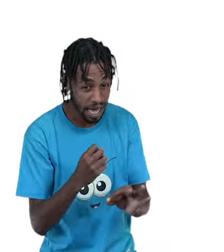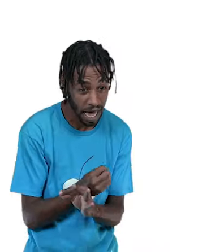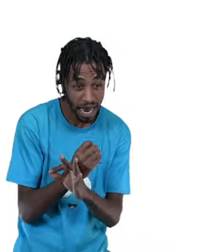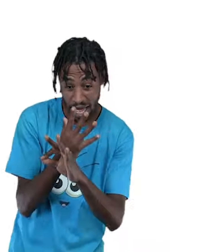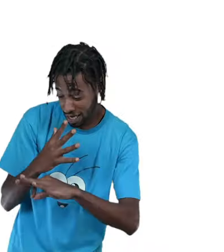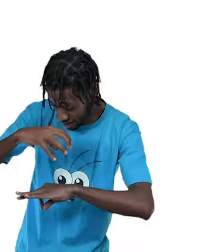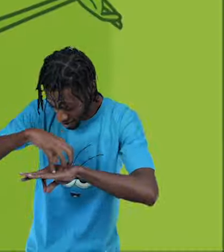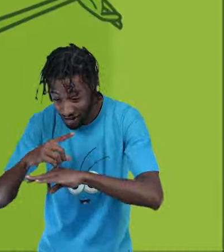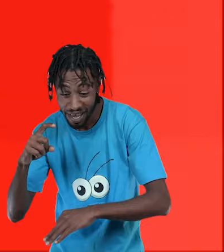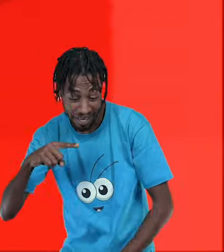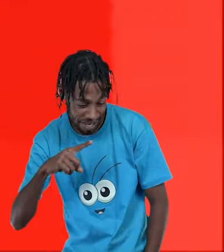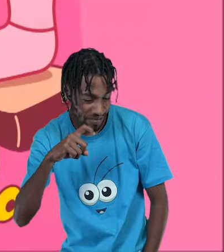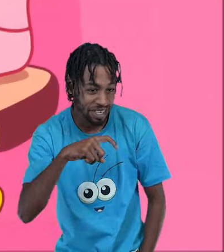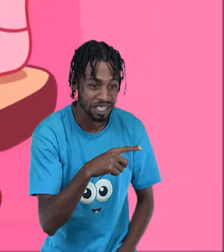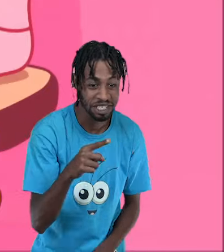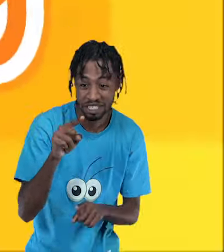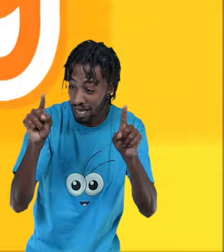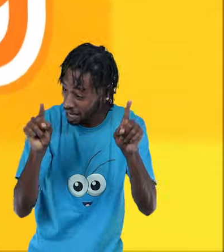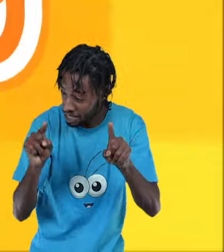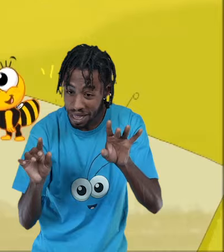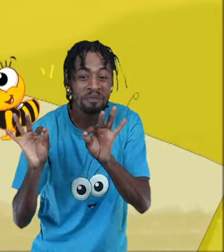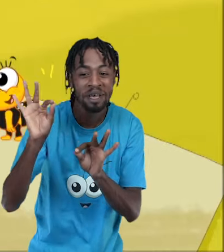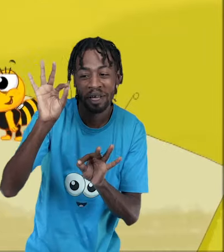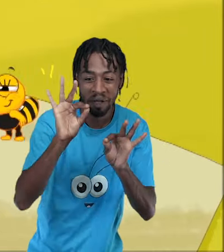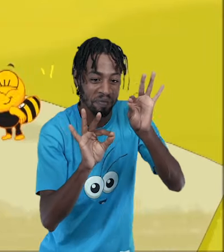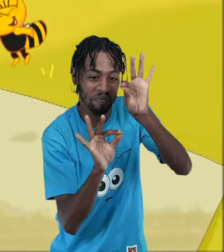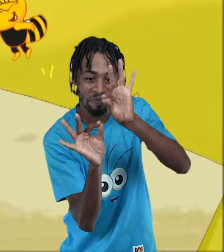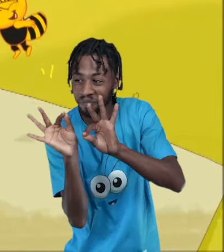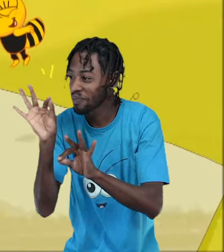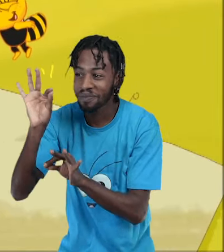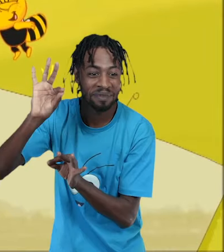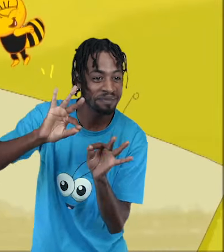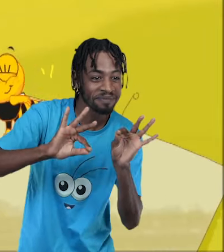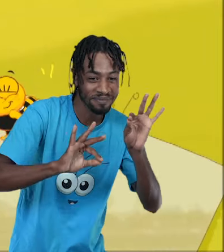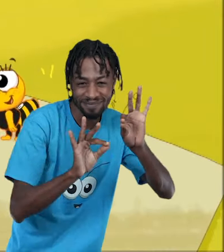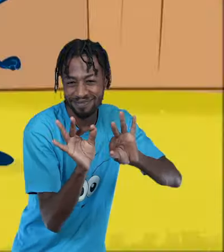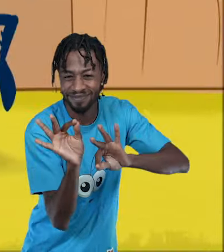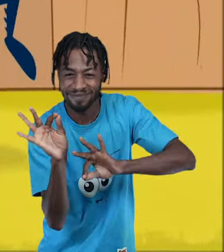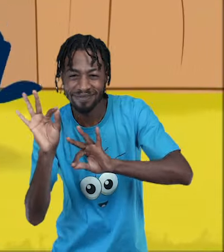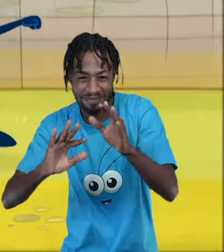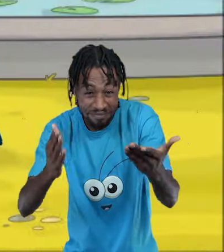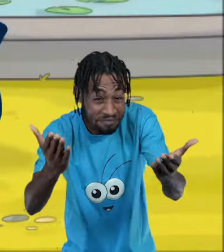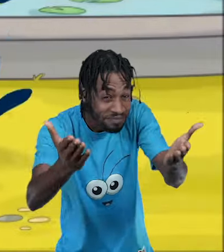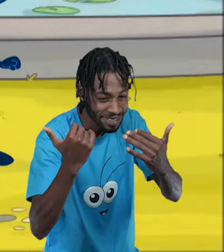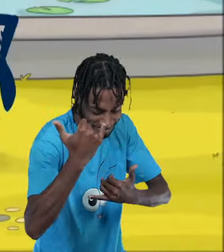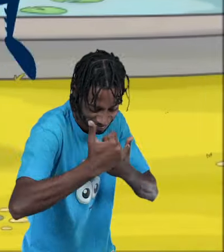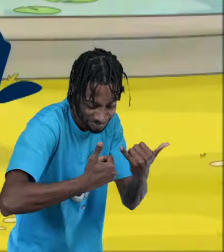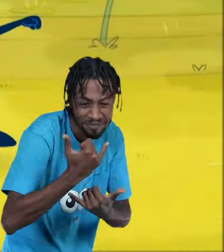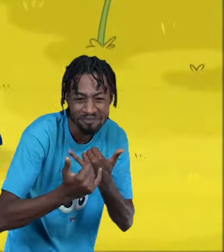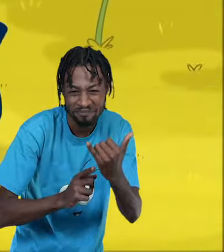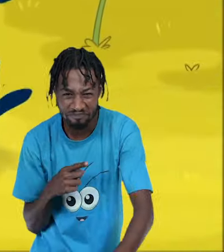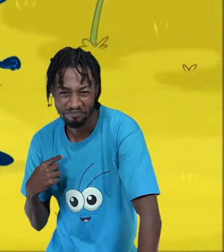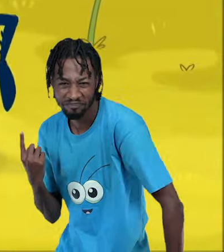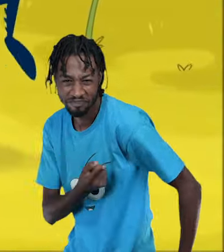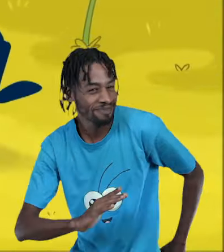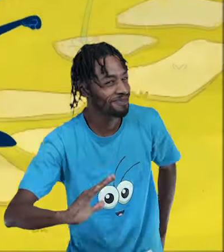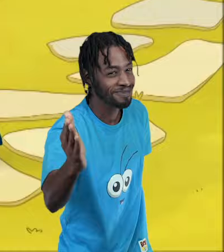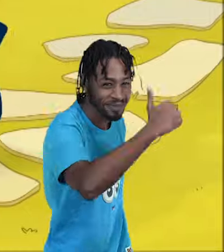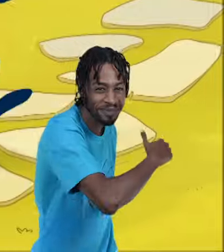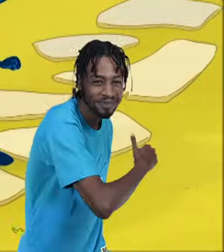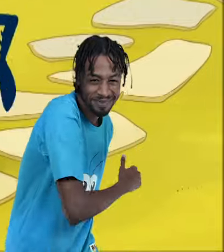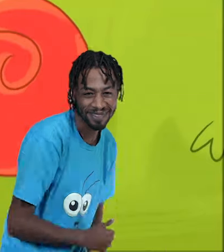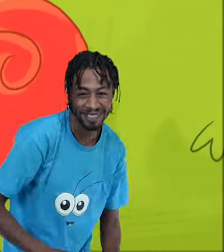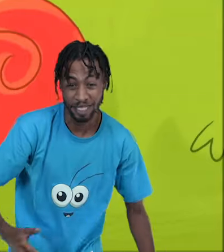A Max, Lola, Eva, Zig Zag também Vem você brincar com a gente, vem